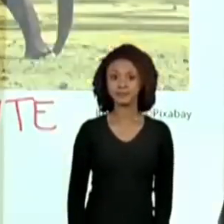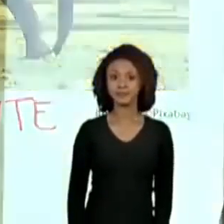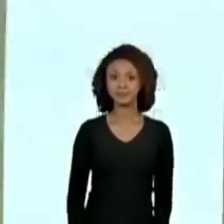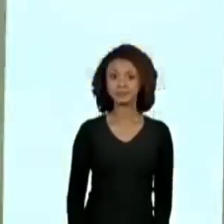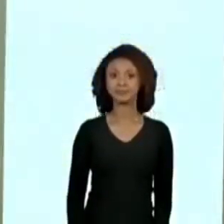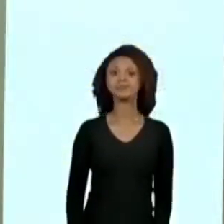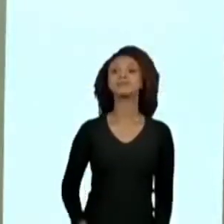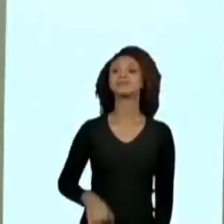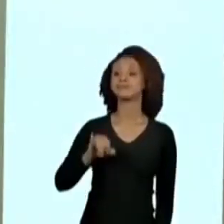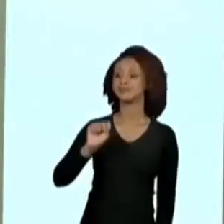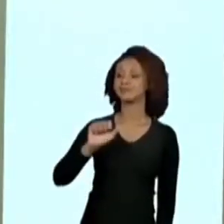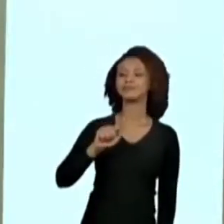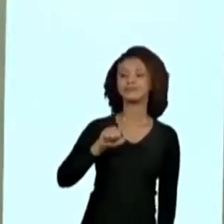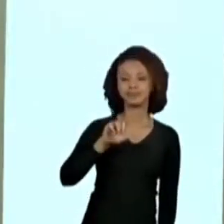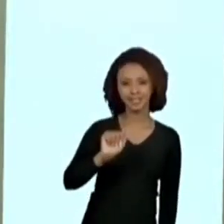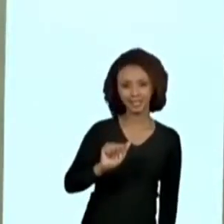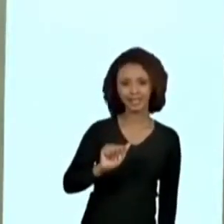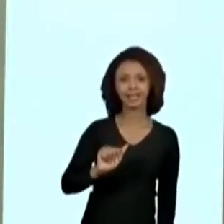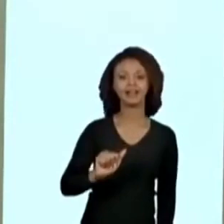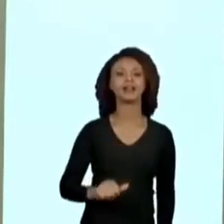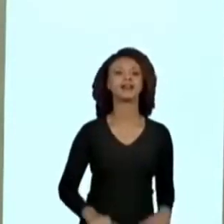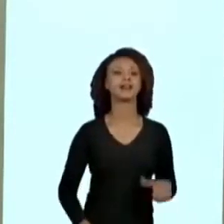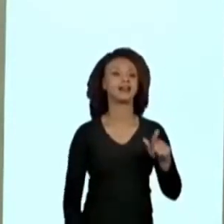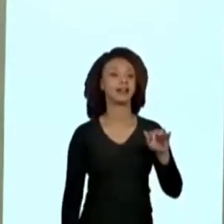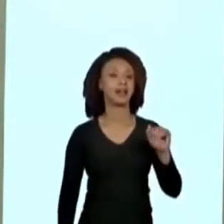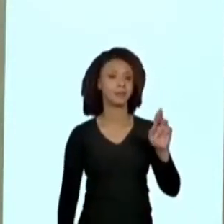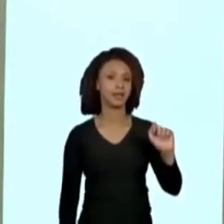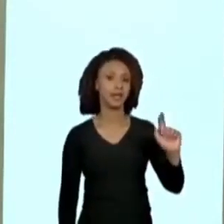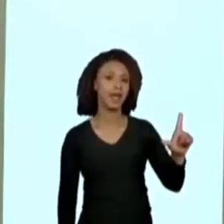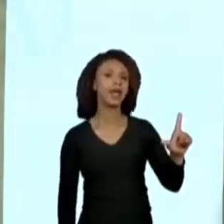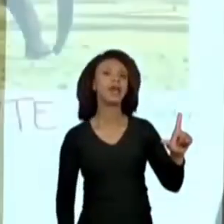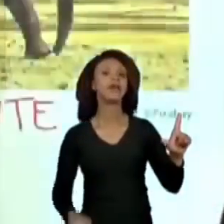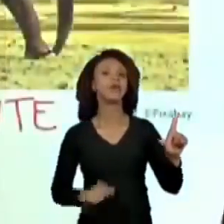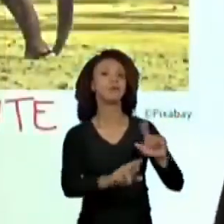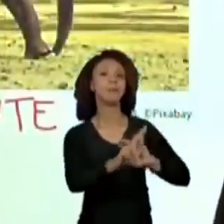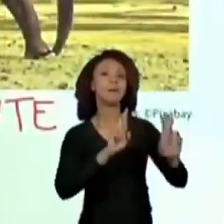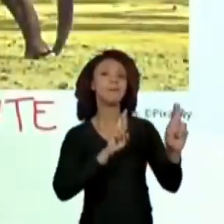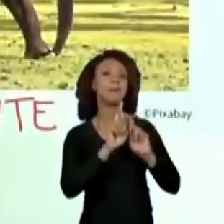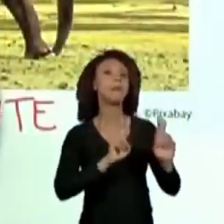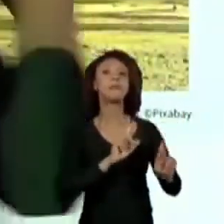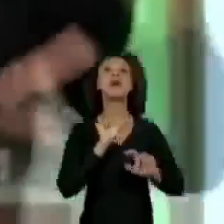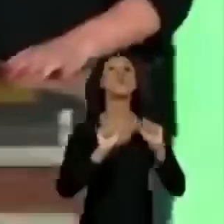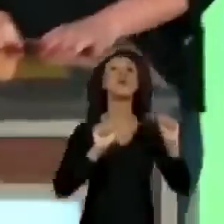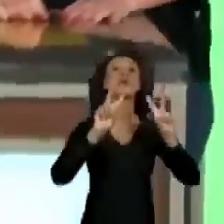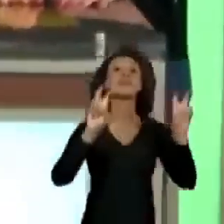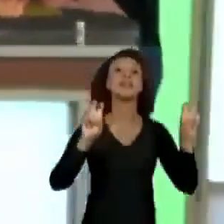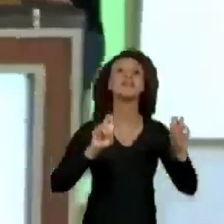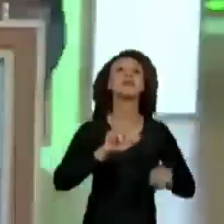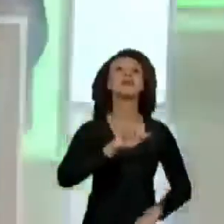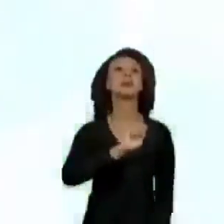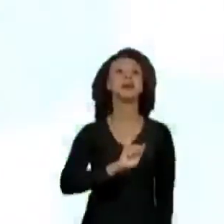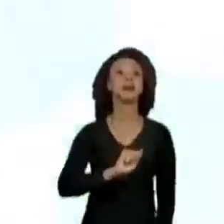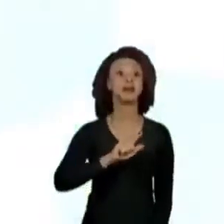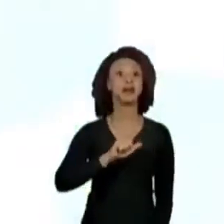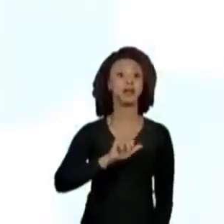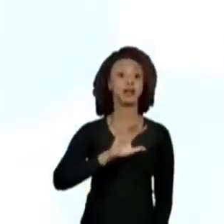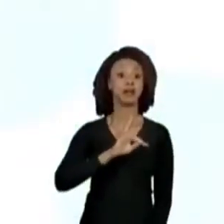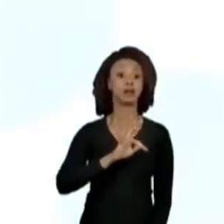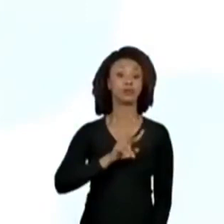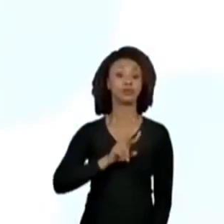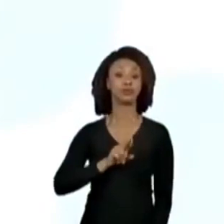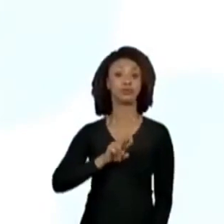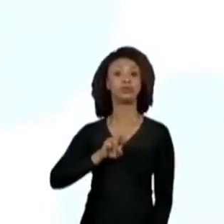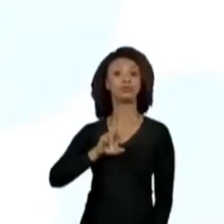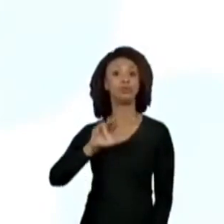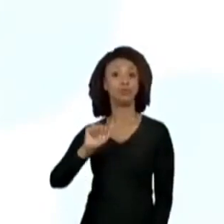A Isabela e o Gabriel estão dizendo sobre a altura. Muito bem, olha isso, né?